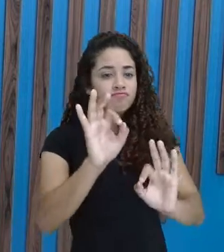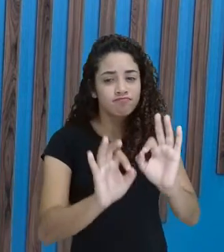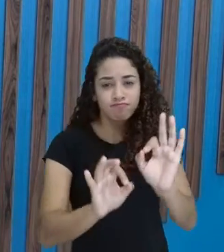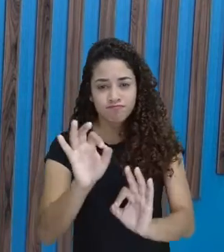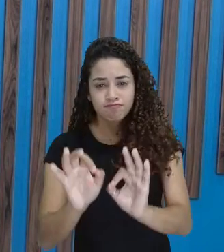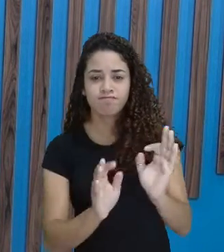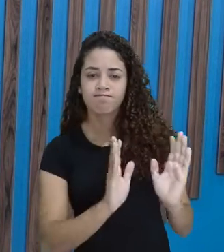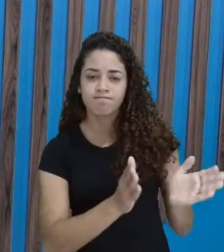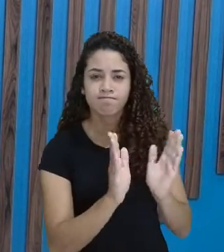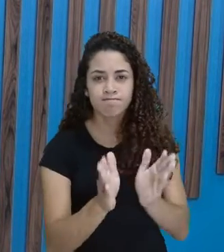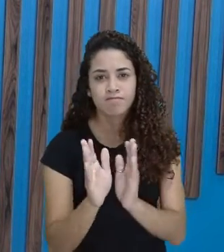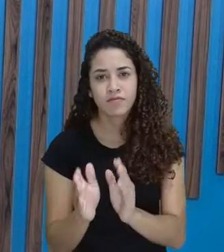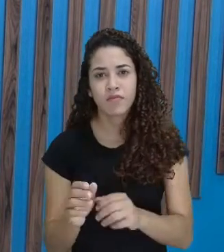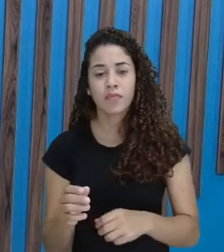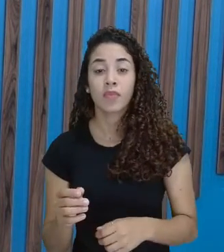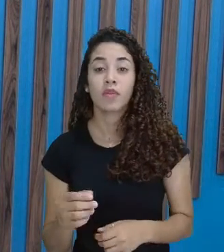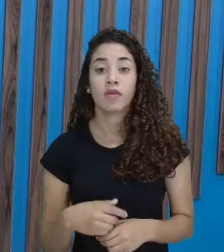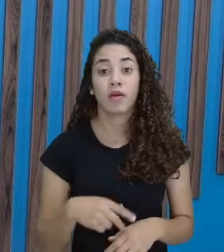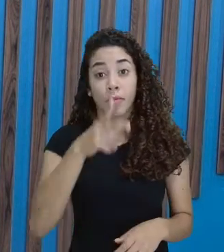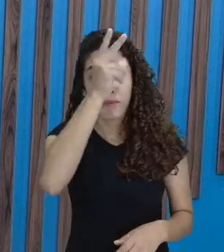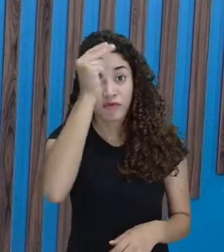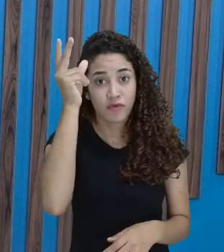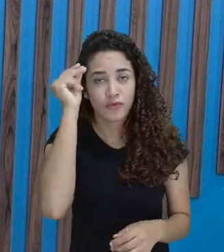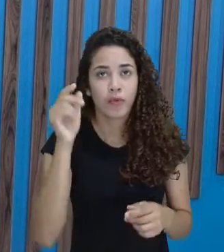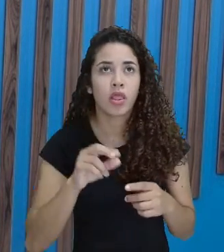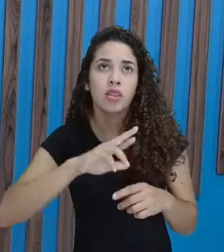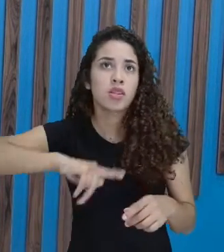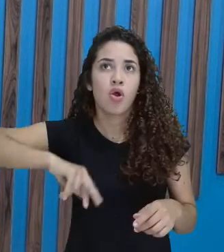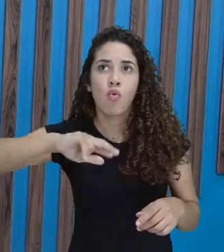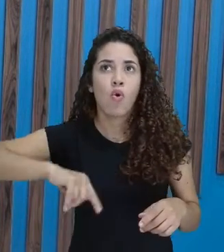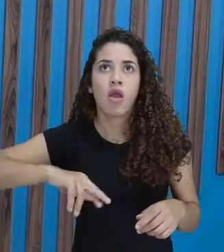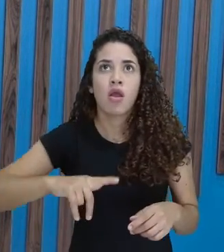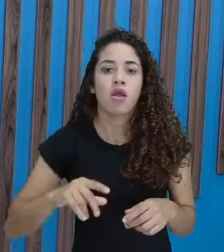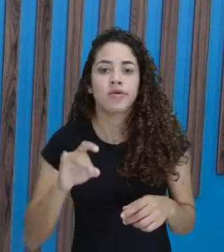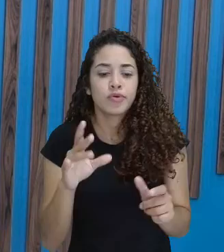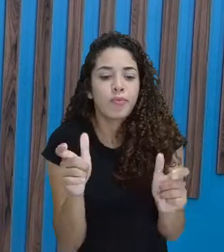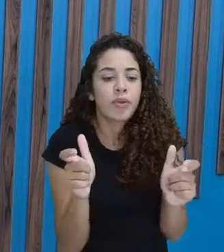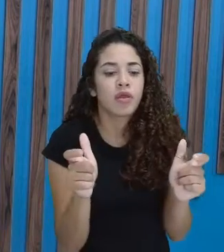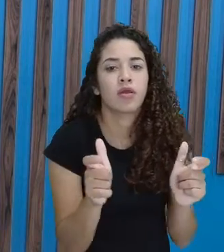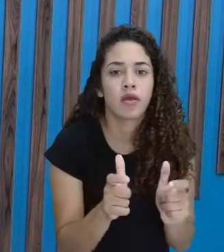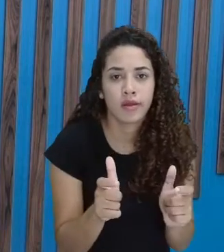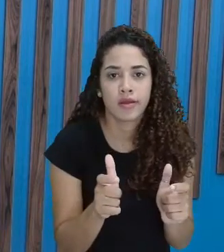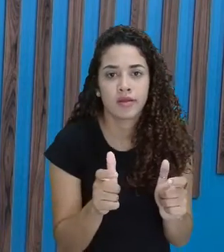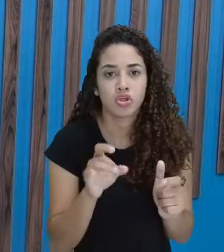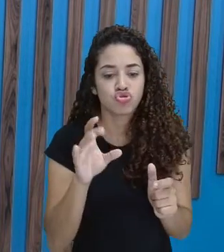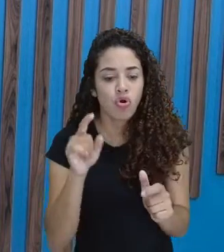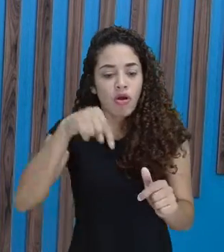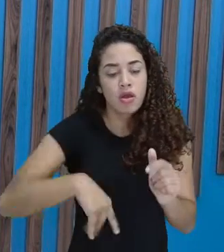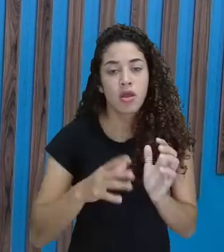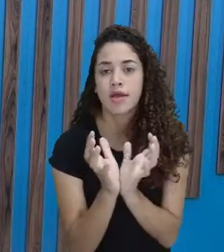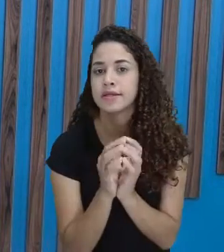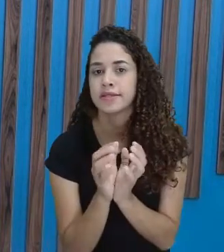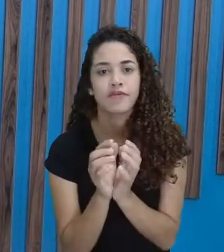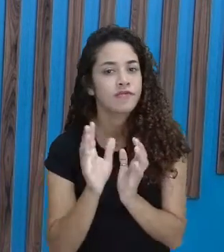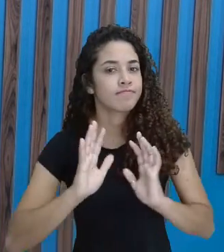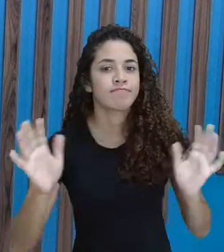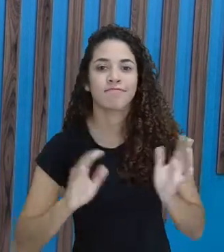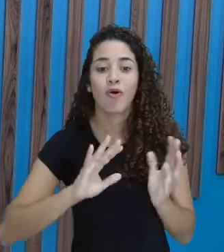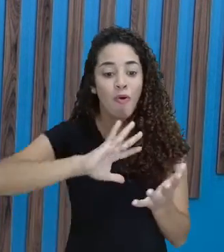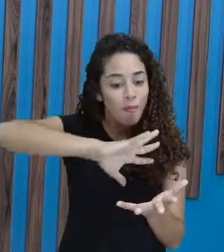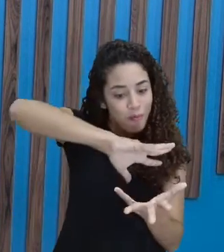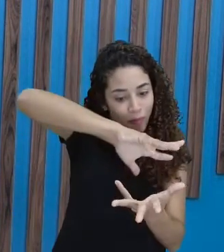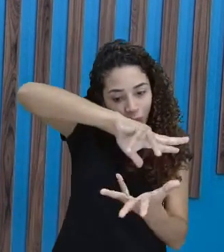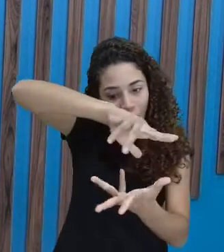nos municípios, porque foi uma coisa muito grande, não foi uma coisa simples assim, né? Que aconteceu só em Recife, aconteceu no